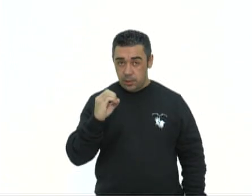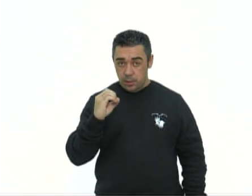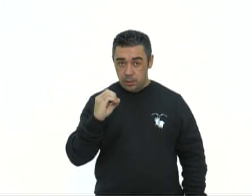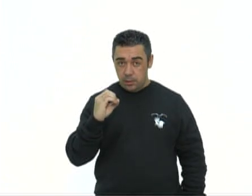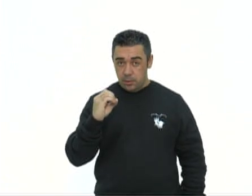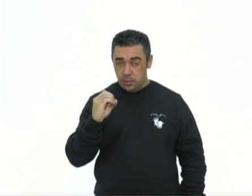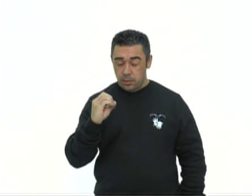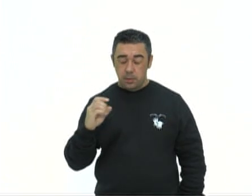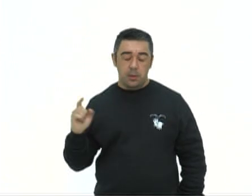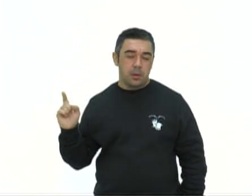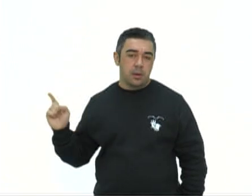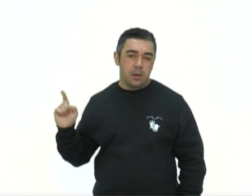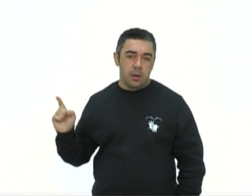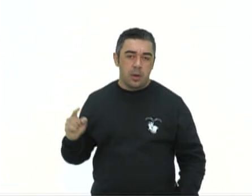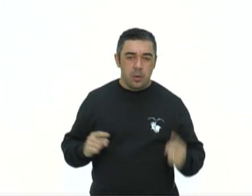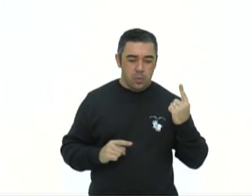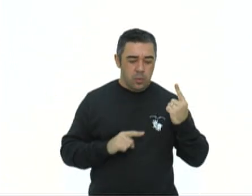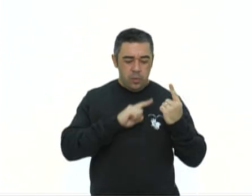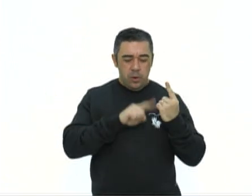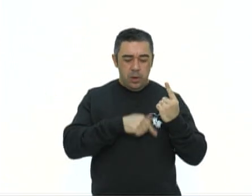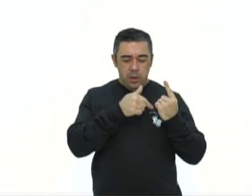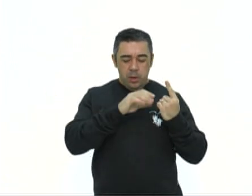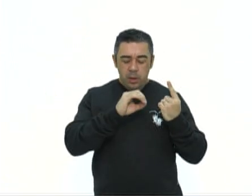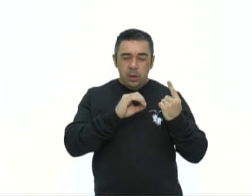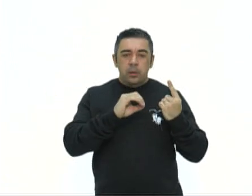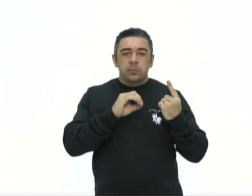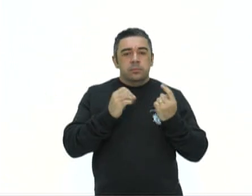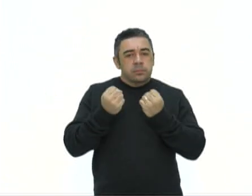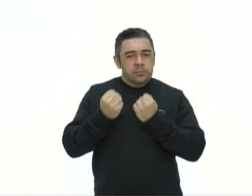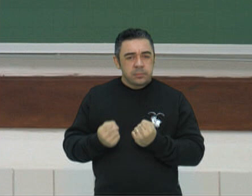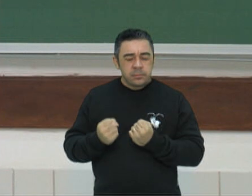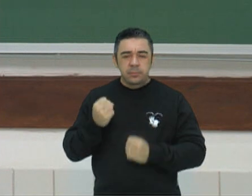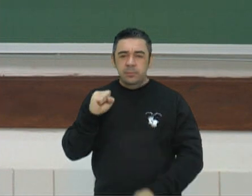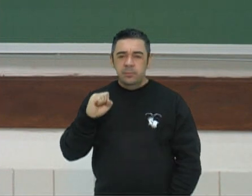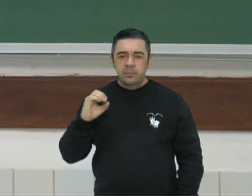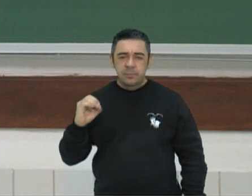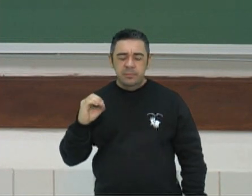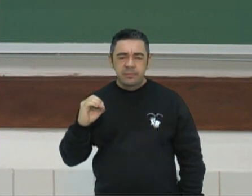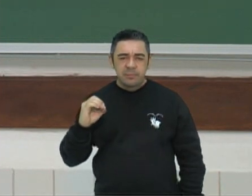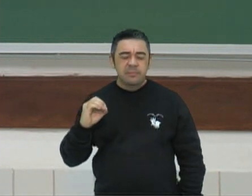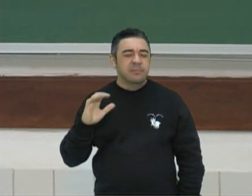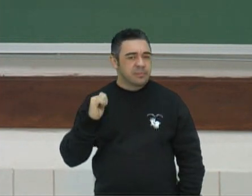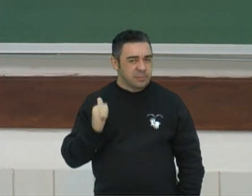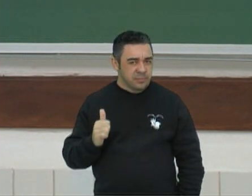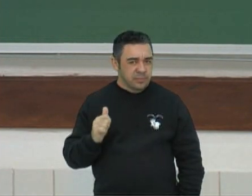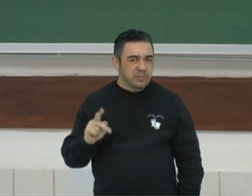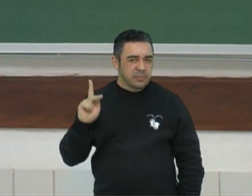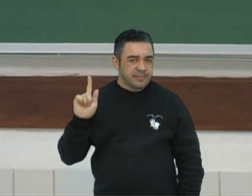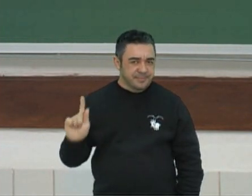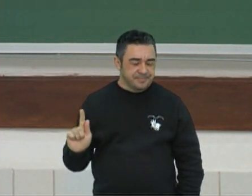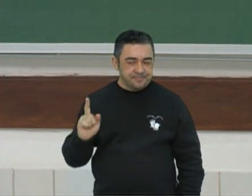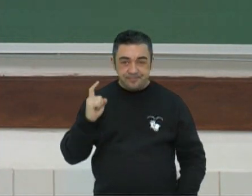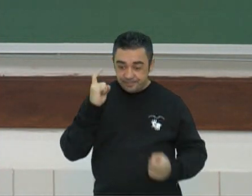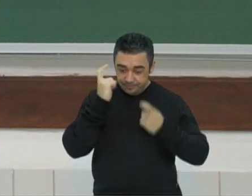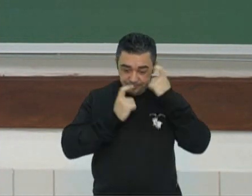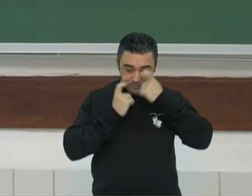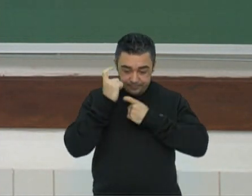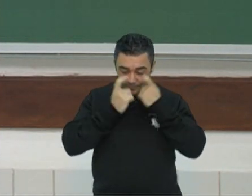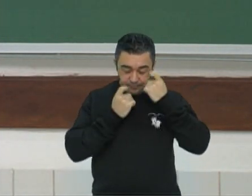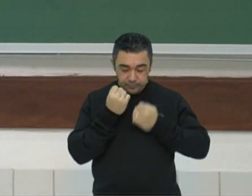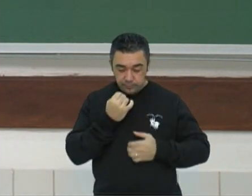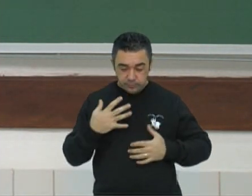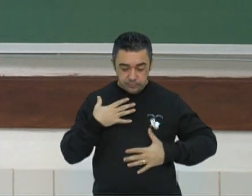tá? Então, assim, 1,70 m de altura, ele se pesou com 80 quilos. Beleza. Preocupado com seu índice de